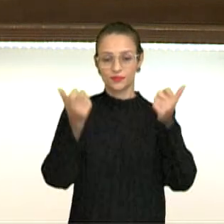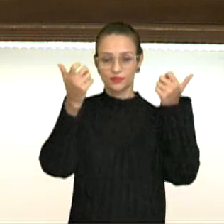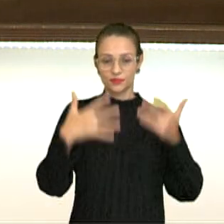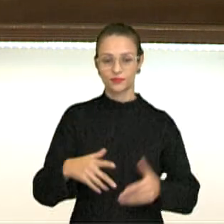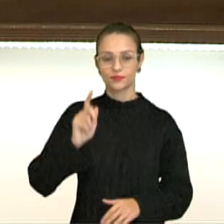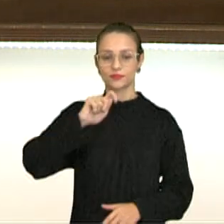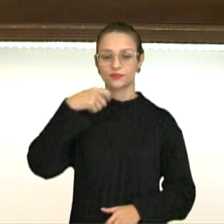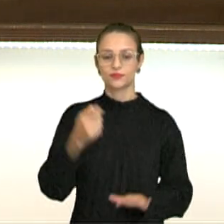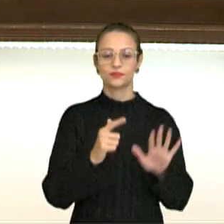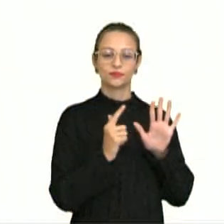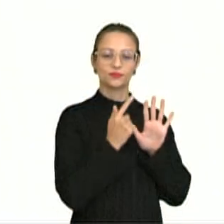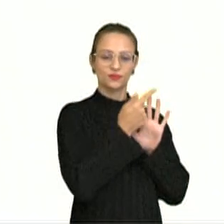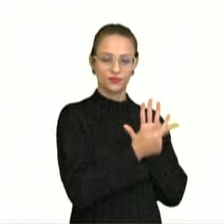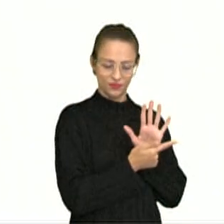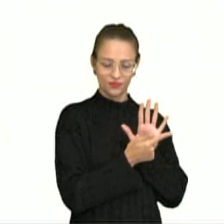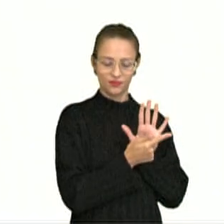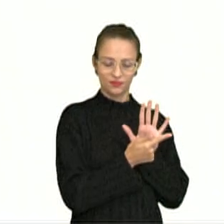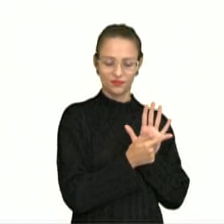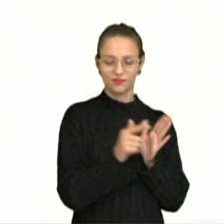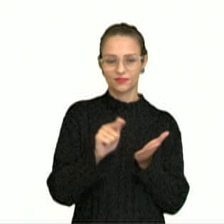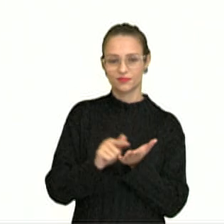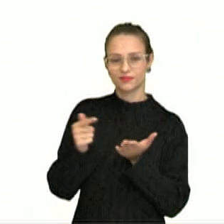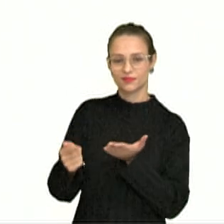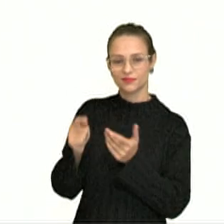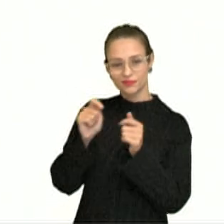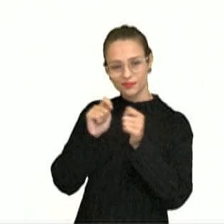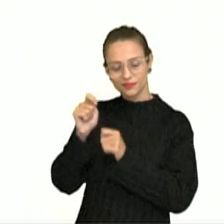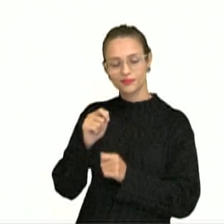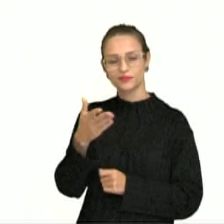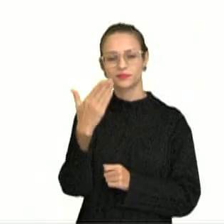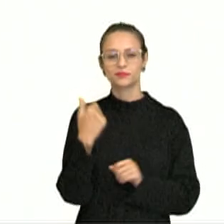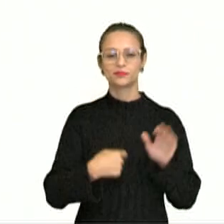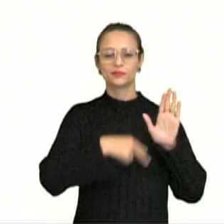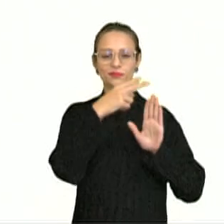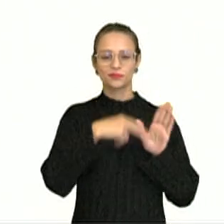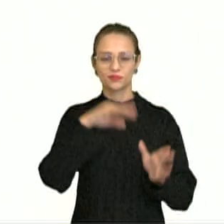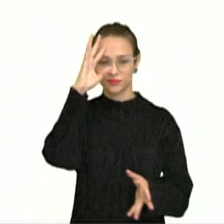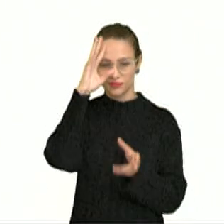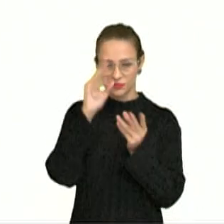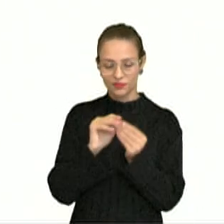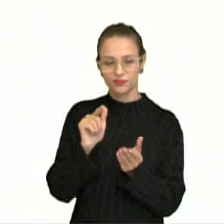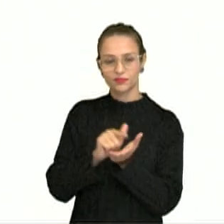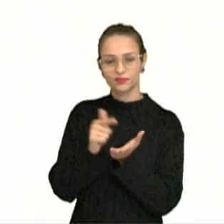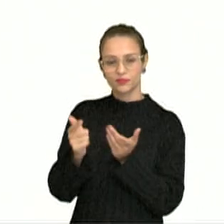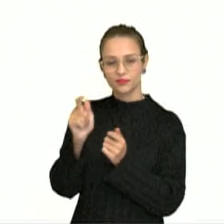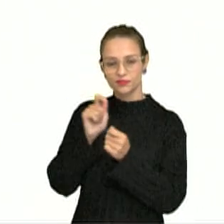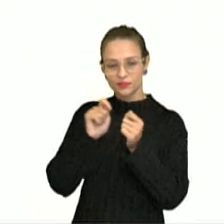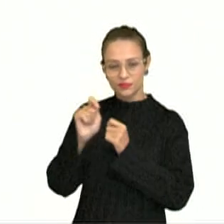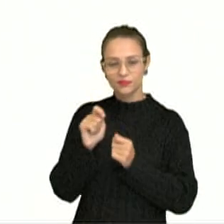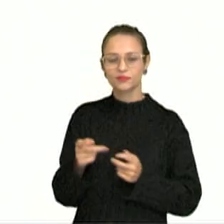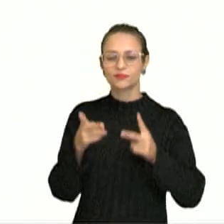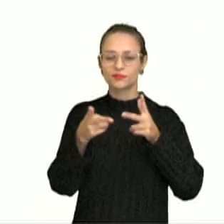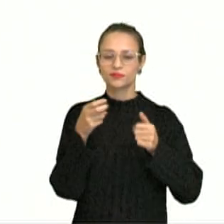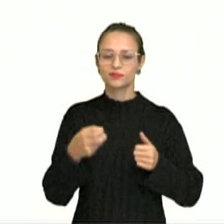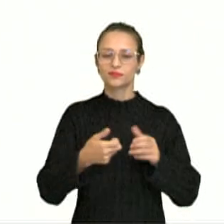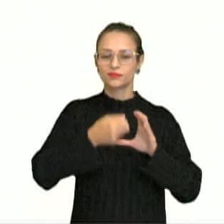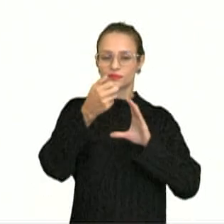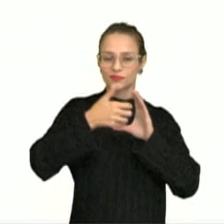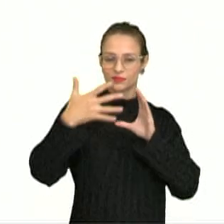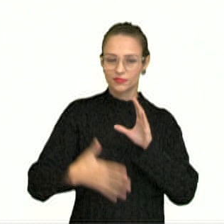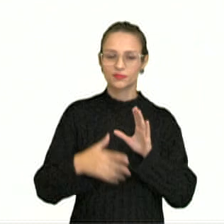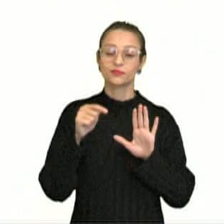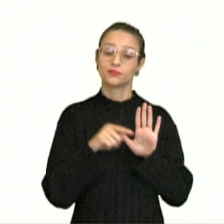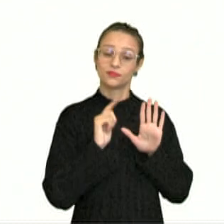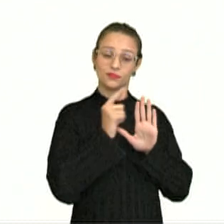gênero reportagem. Vamos ler e compreender uma reportagem, reconhecer algumas características do gênero, também